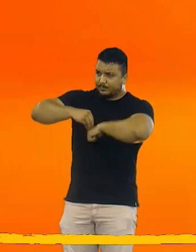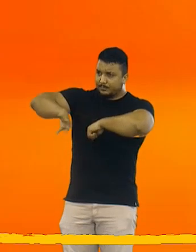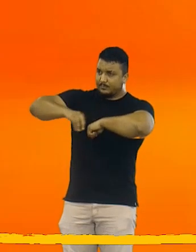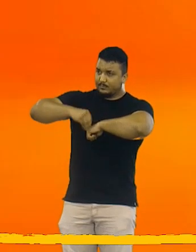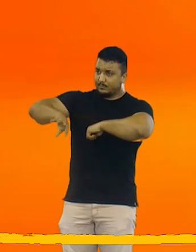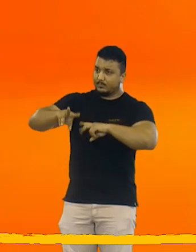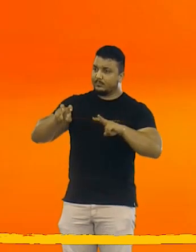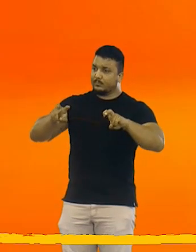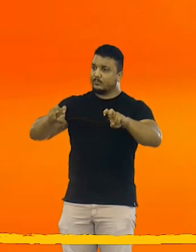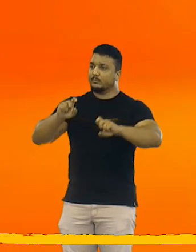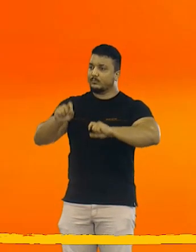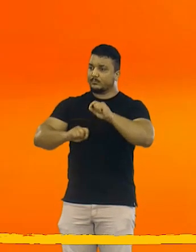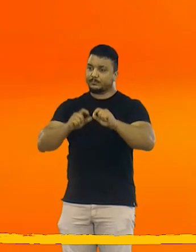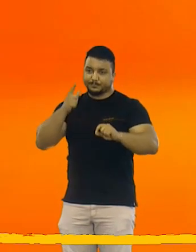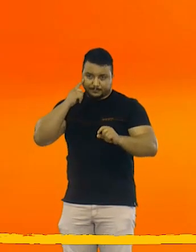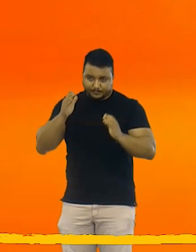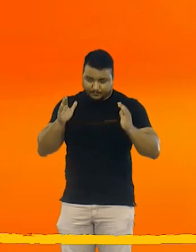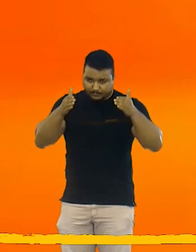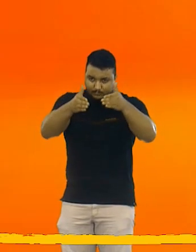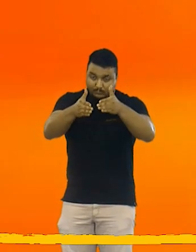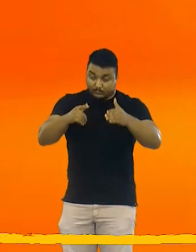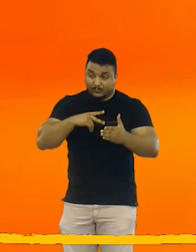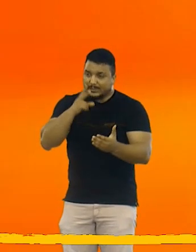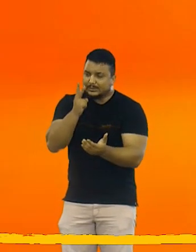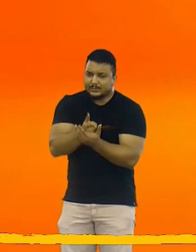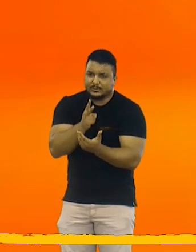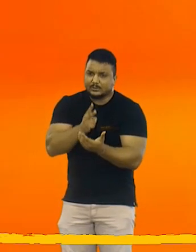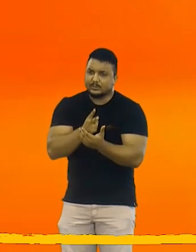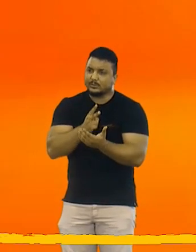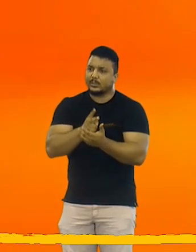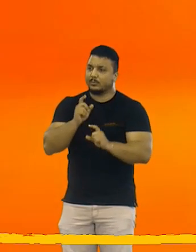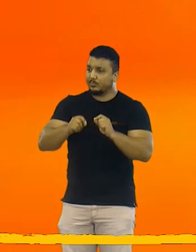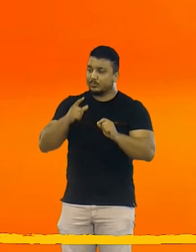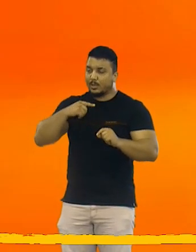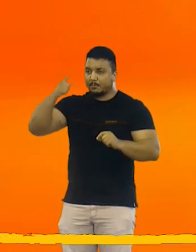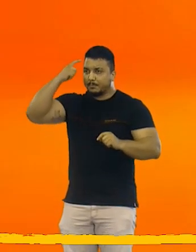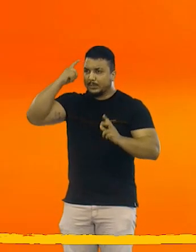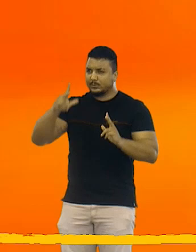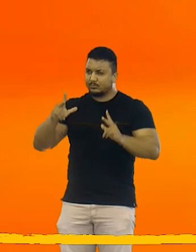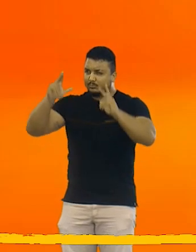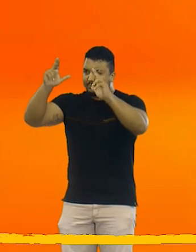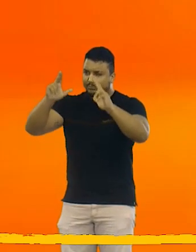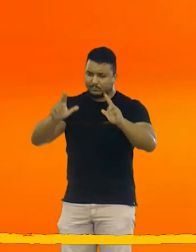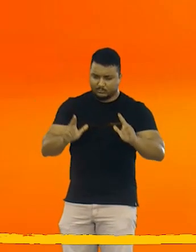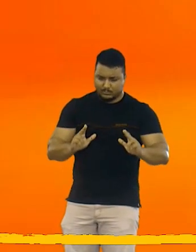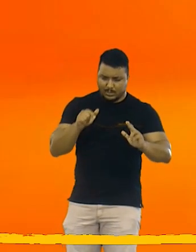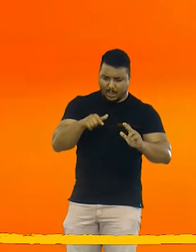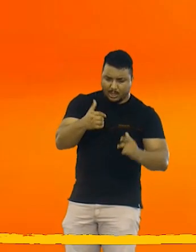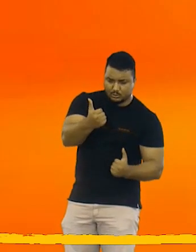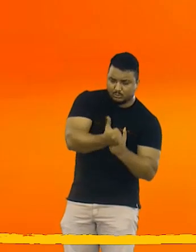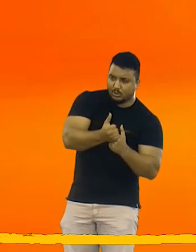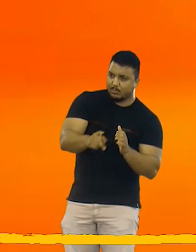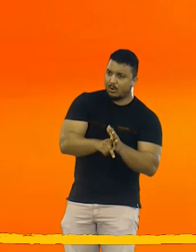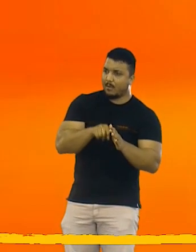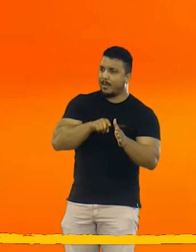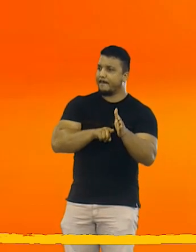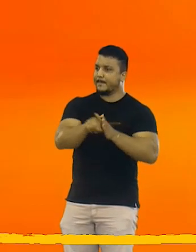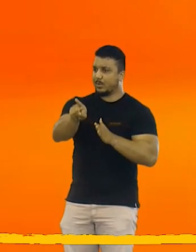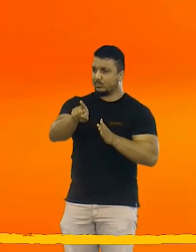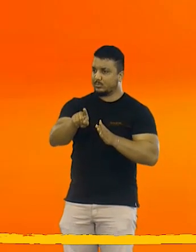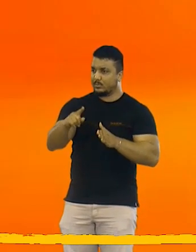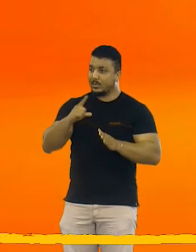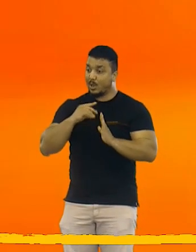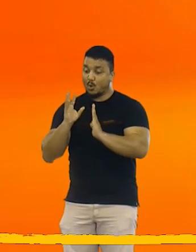que as questões vão direcionar. Sempre é importante você fazer o recorte, né, a partir do suporte da questão. Você